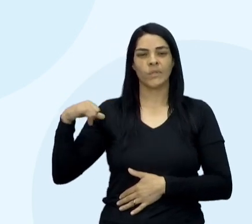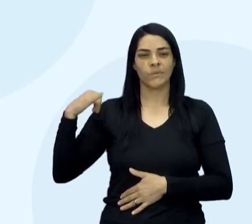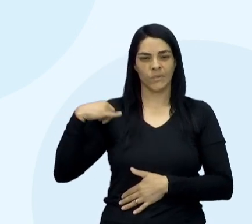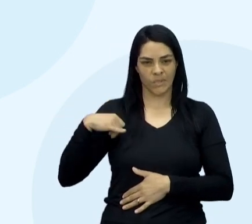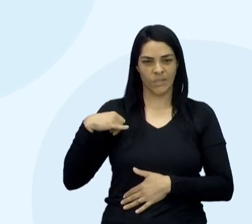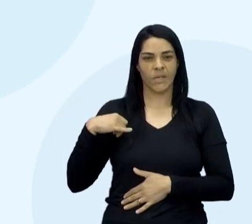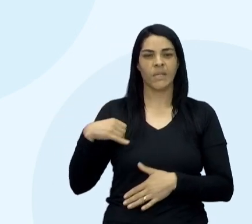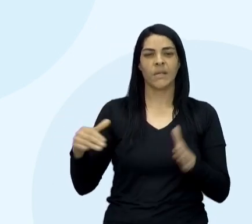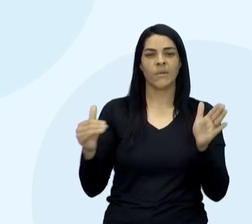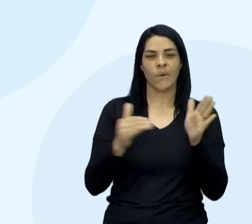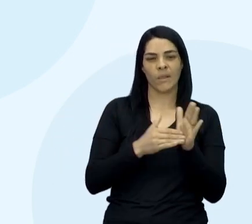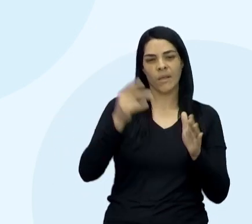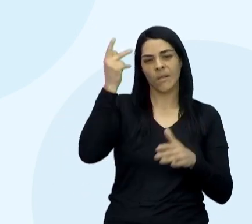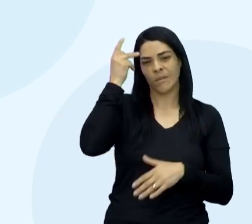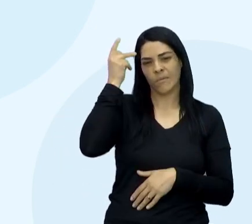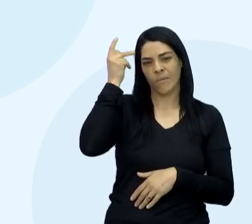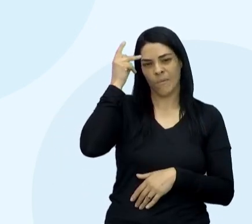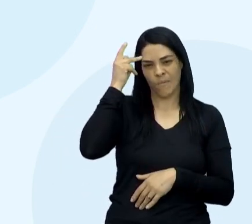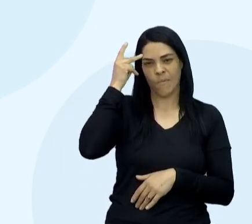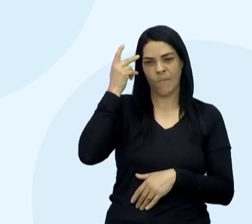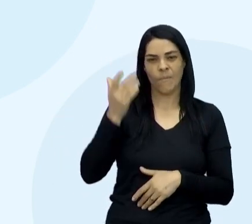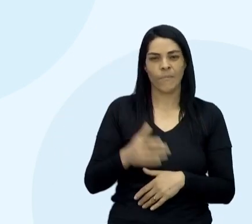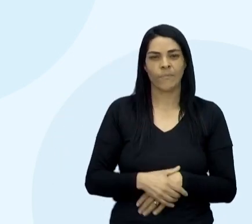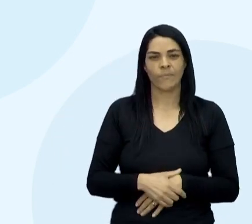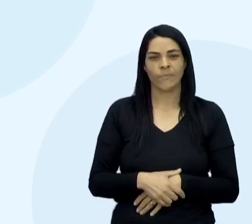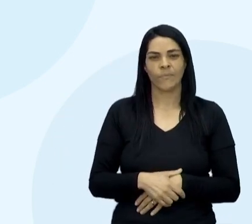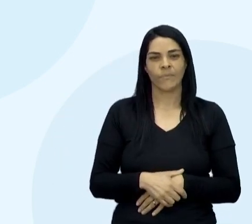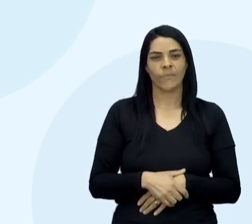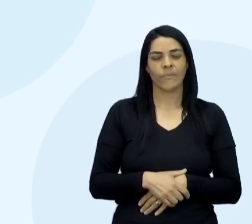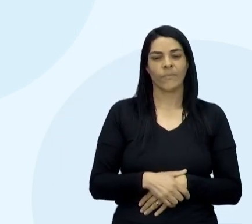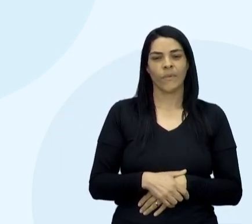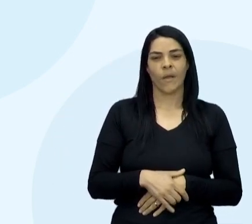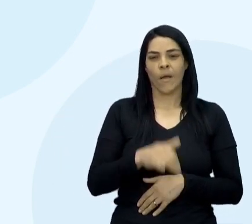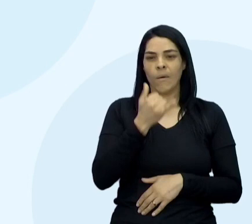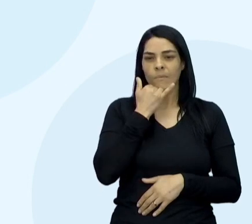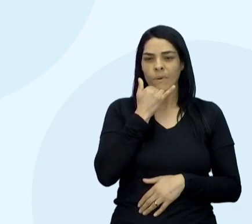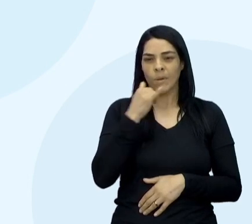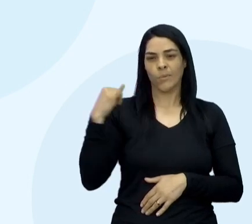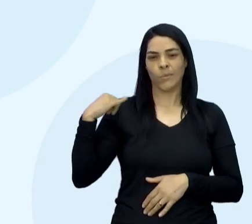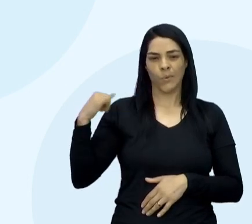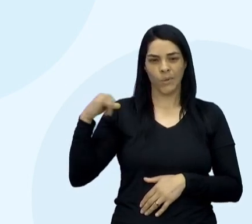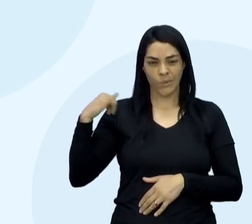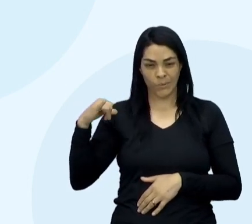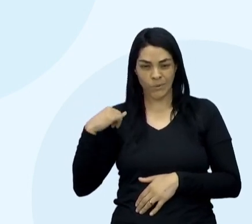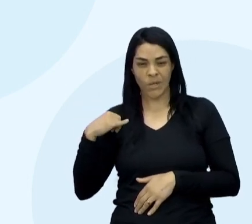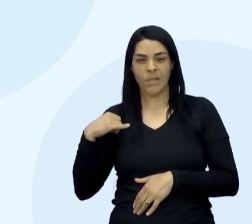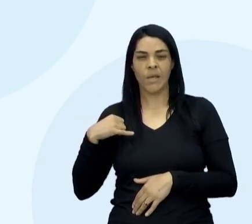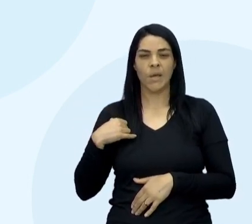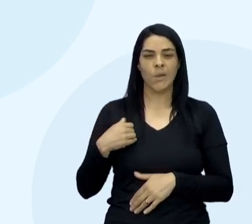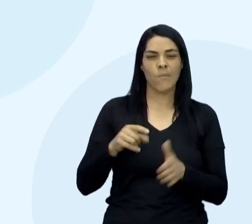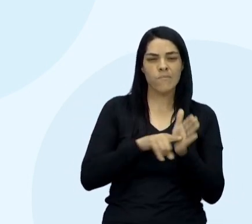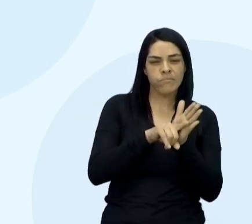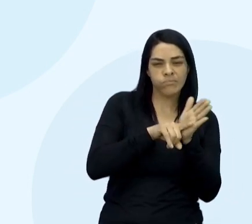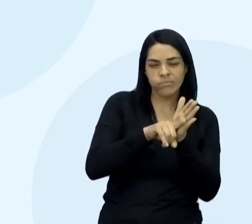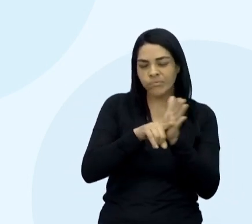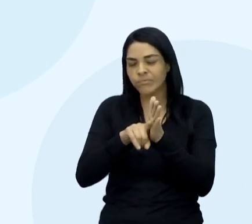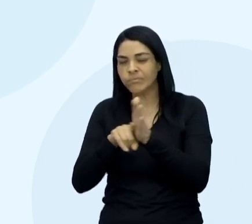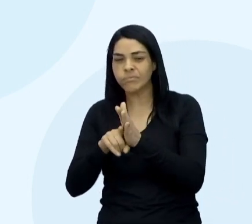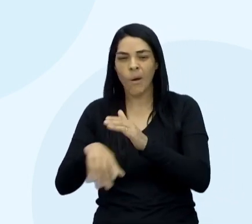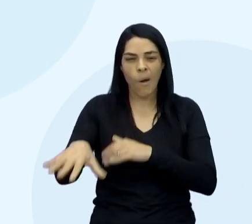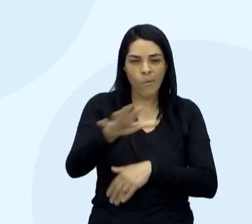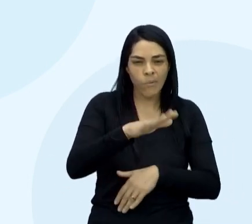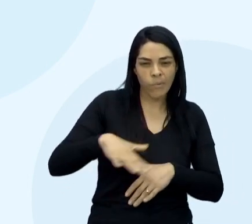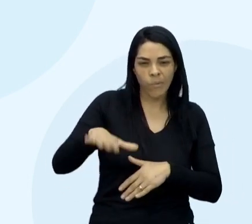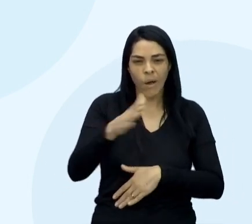Avenida para exibir exclusivamente filmes da Vitagraph. Com a Primeira Guerra Mundial, a produção europeia